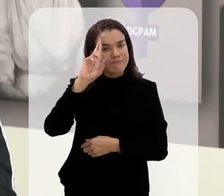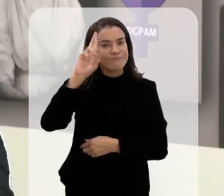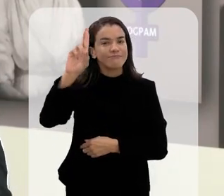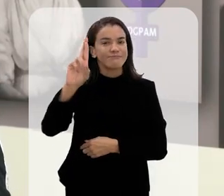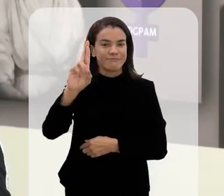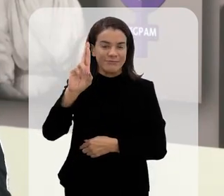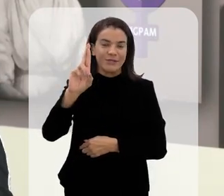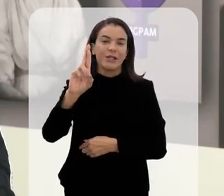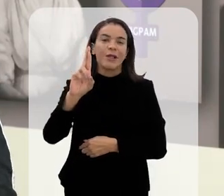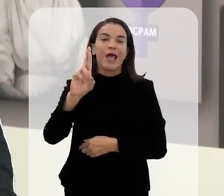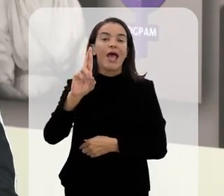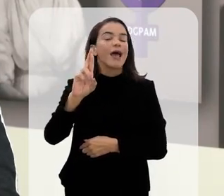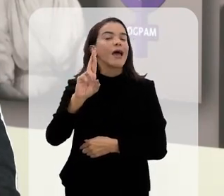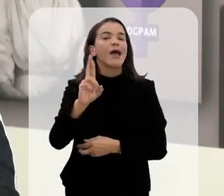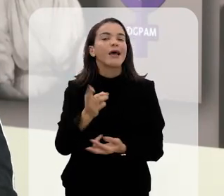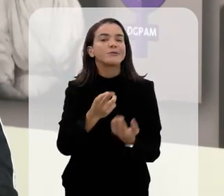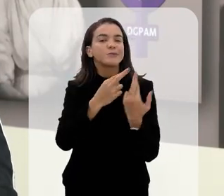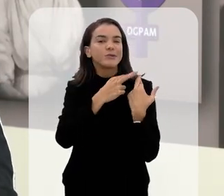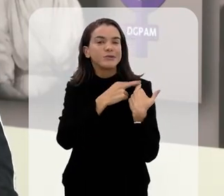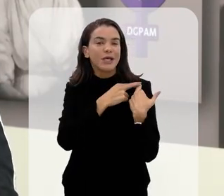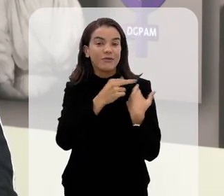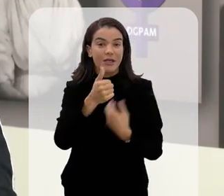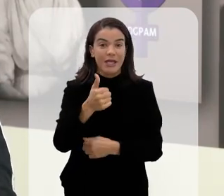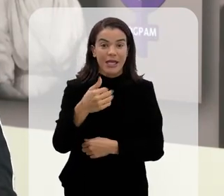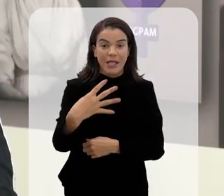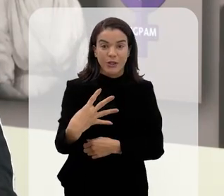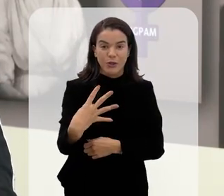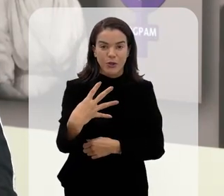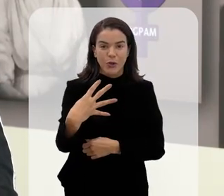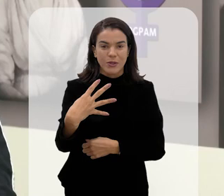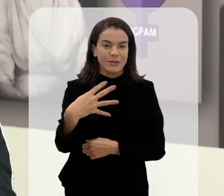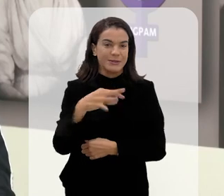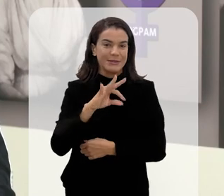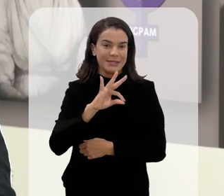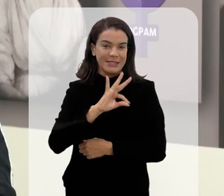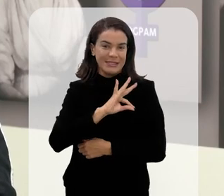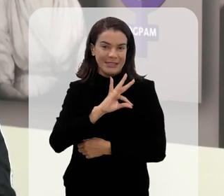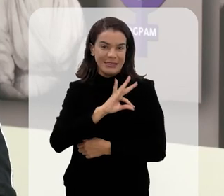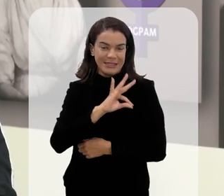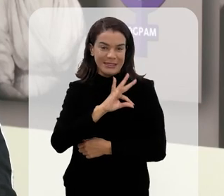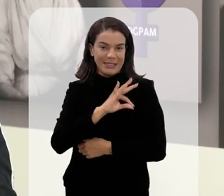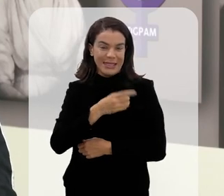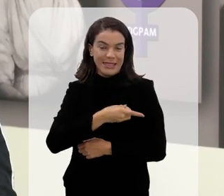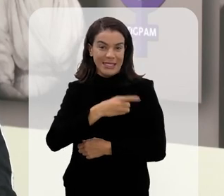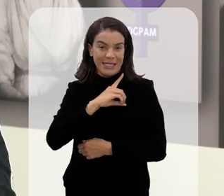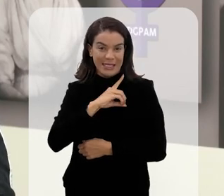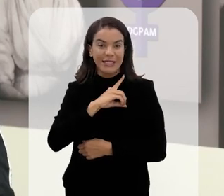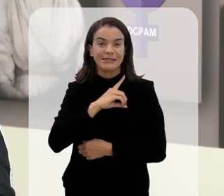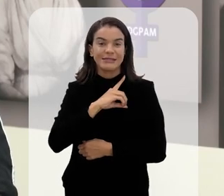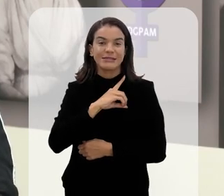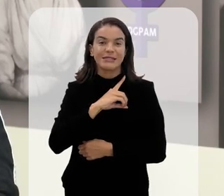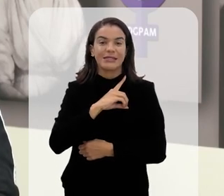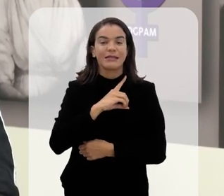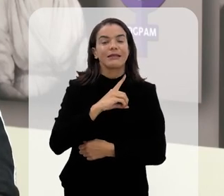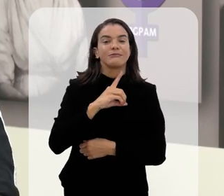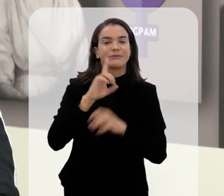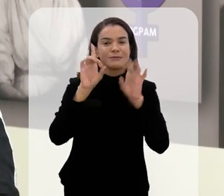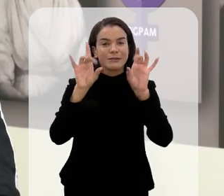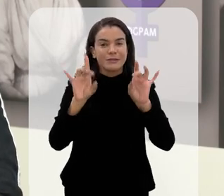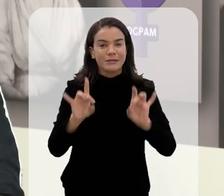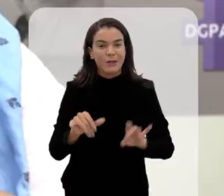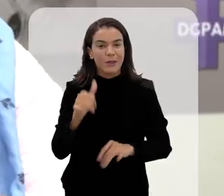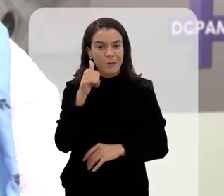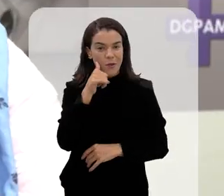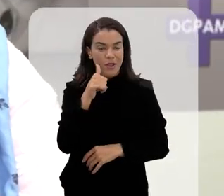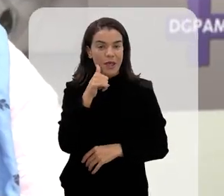Atendimento à Mulher, responsável pelas 14 DEANs do Estado do Rio de Janeiro, com a